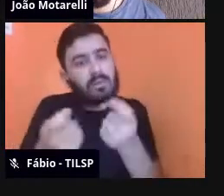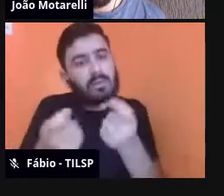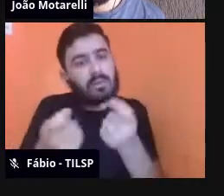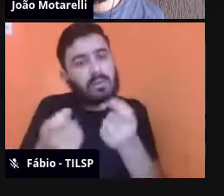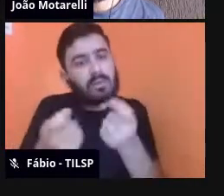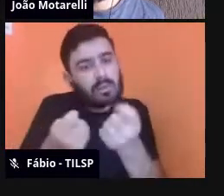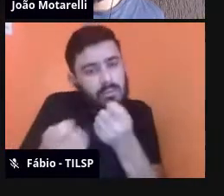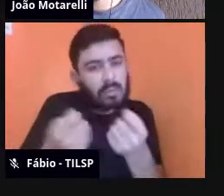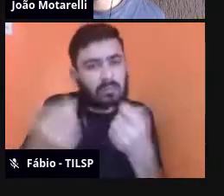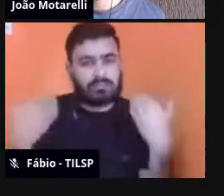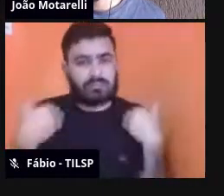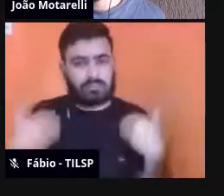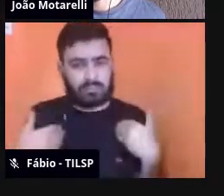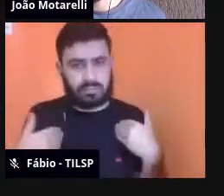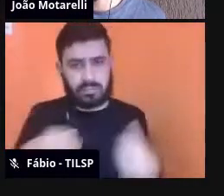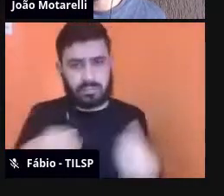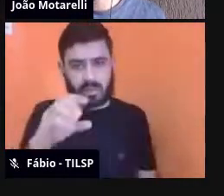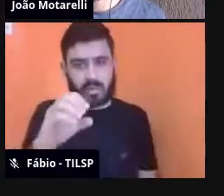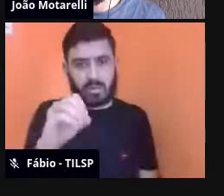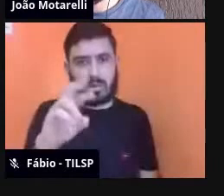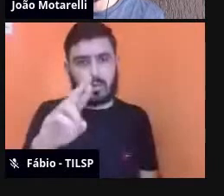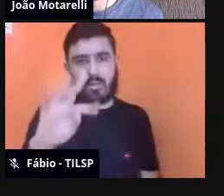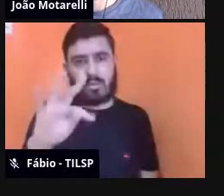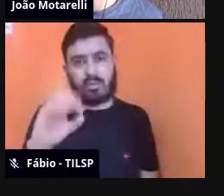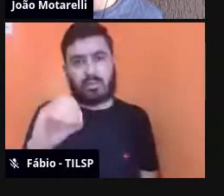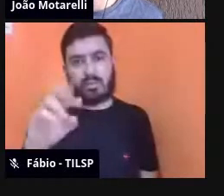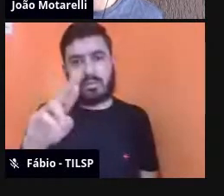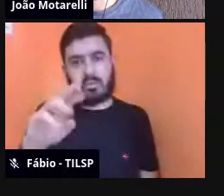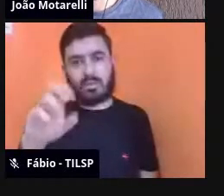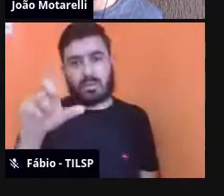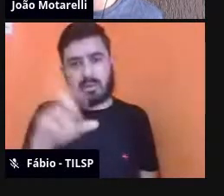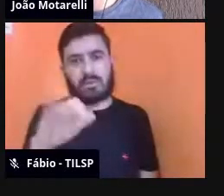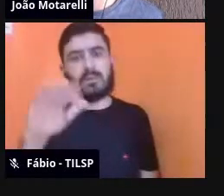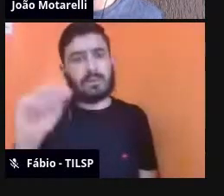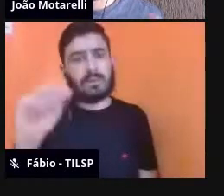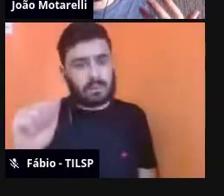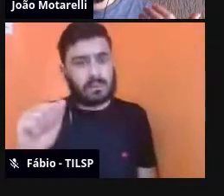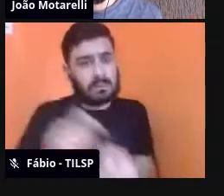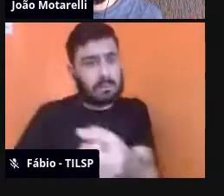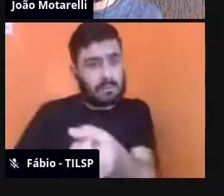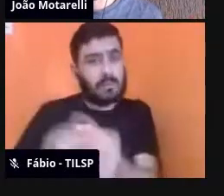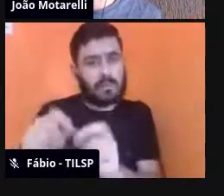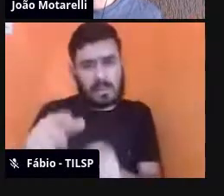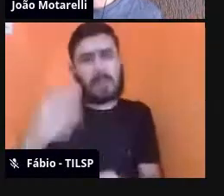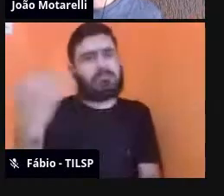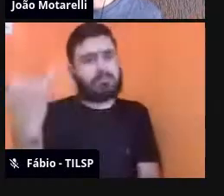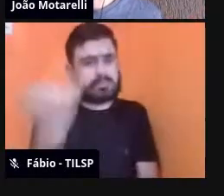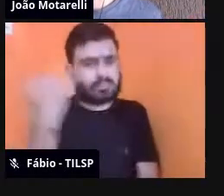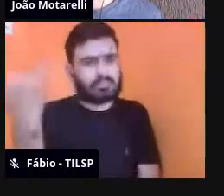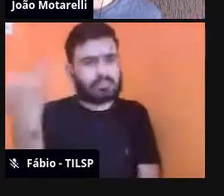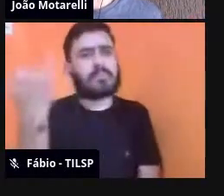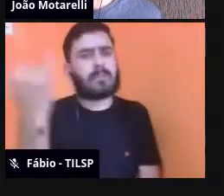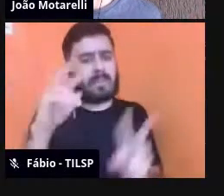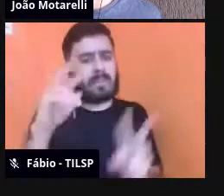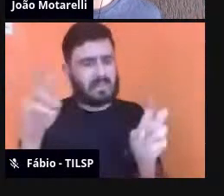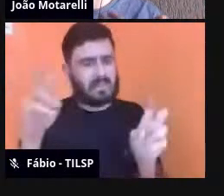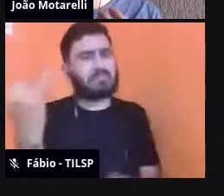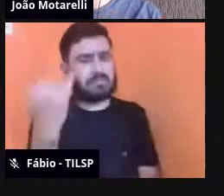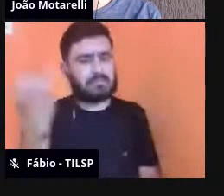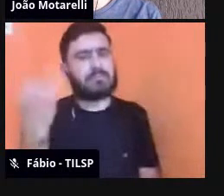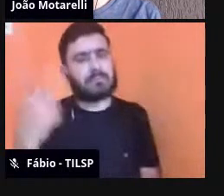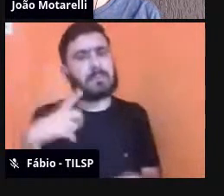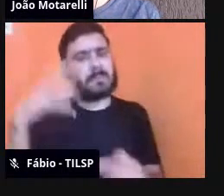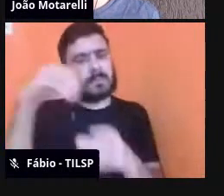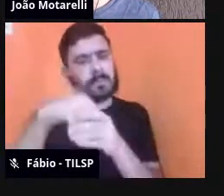eu vou discutir mais aprofundadamente com vocês aqui, porque é um tópico de extrema relevância para a gente discutir dentro da ciência da nutrição